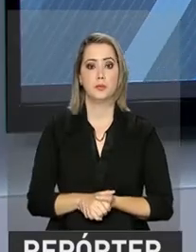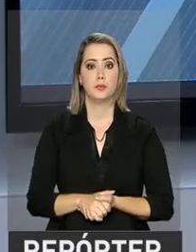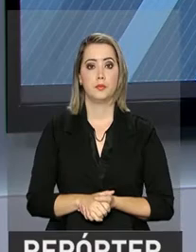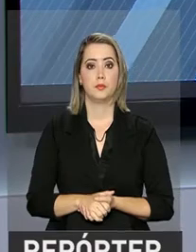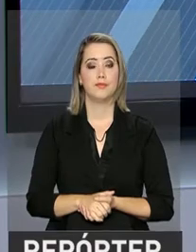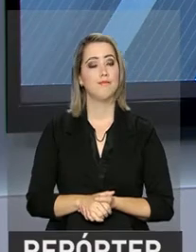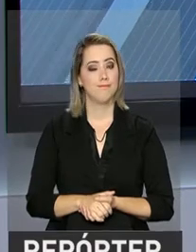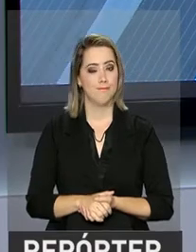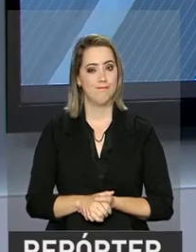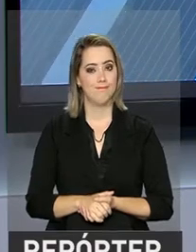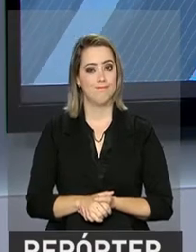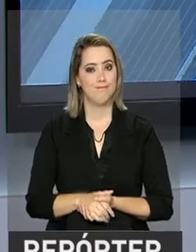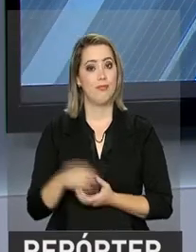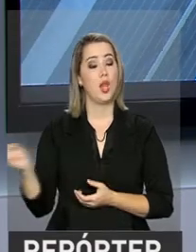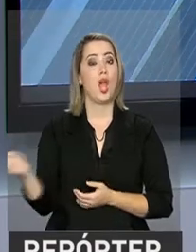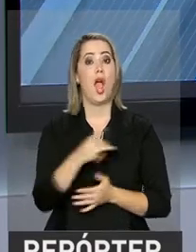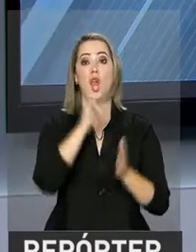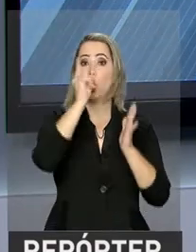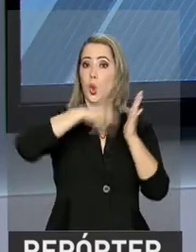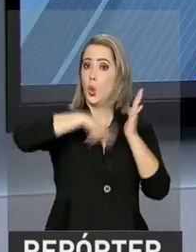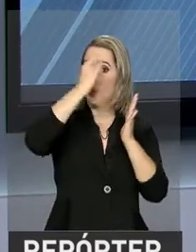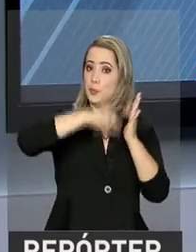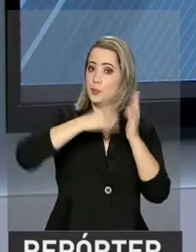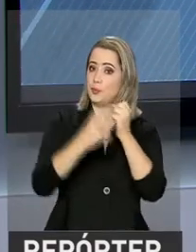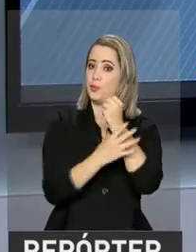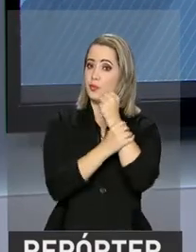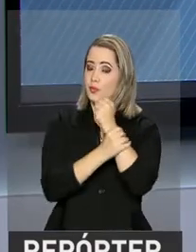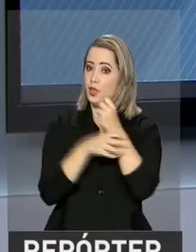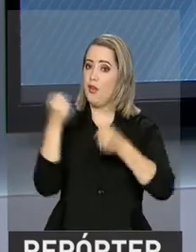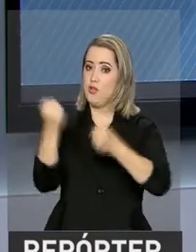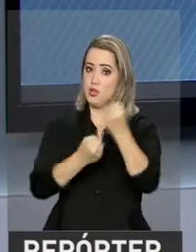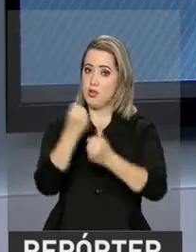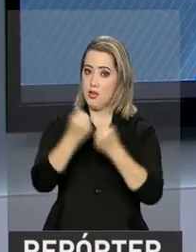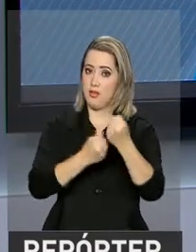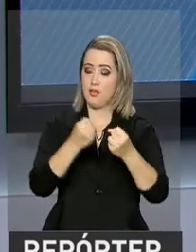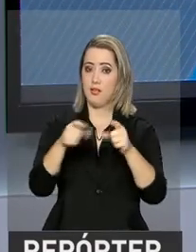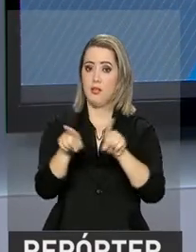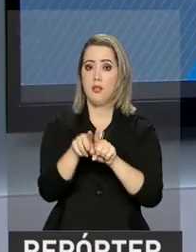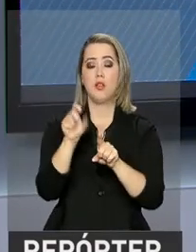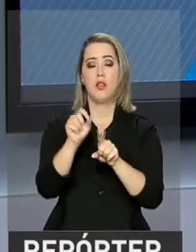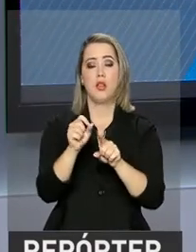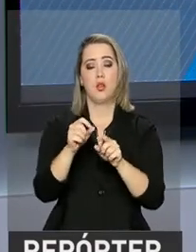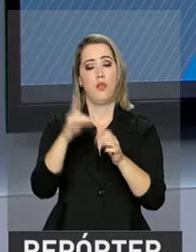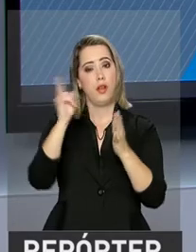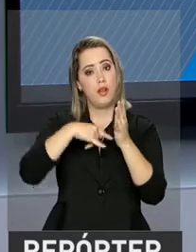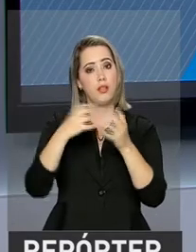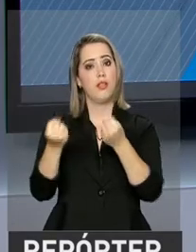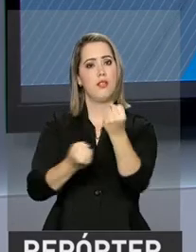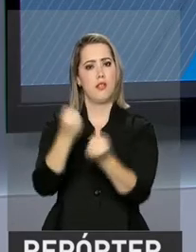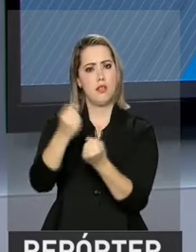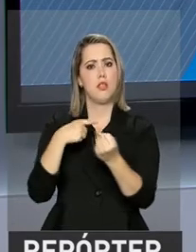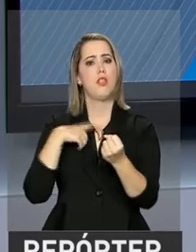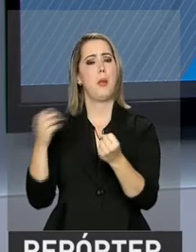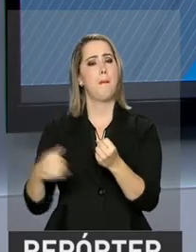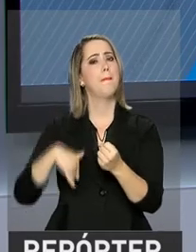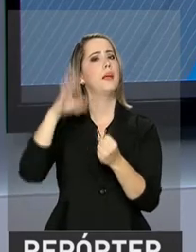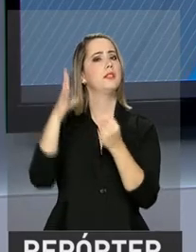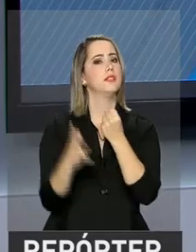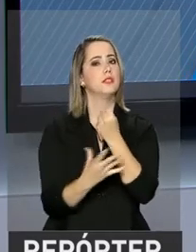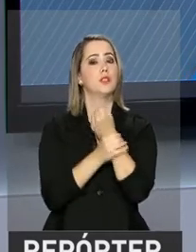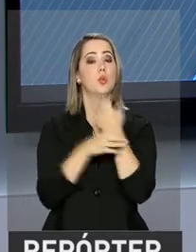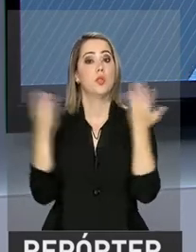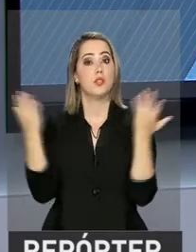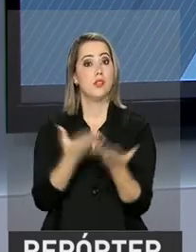nova carteira nacional de habilitação exitem de segurança agora um código de leitura digital presente no documento vai